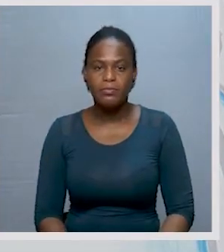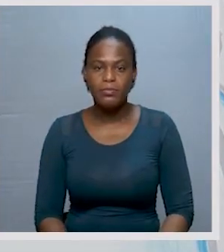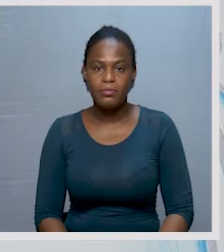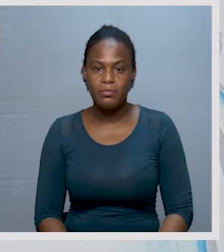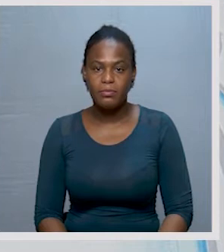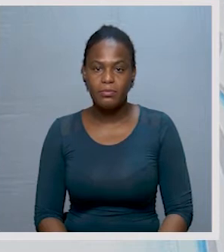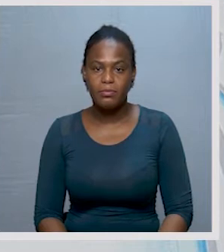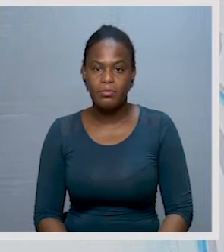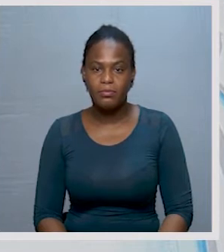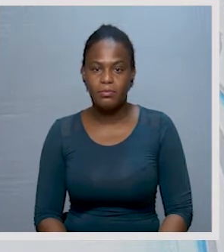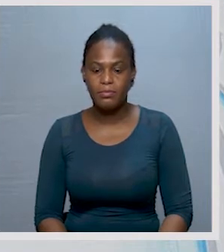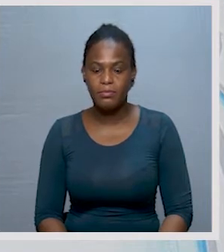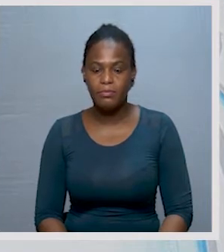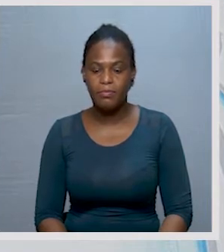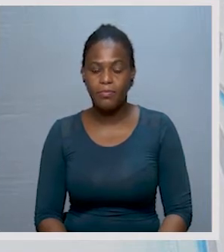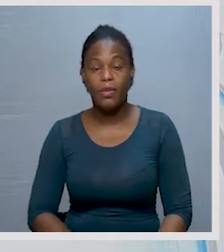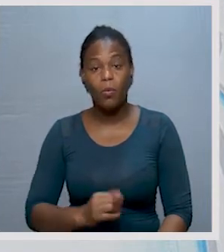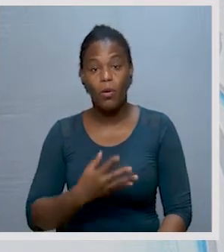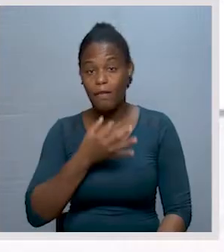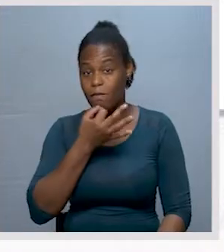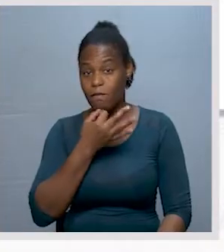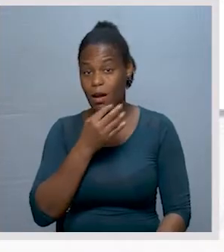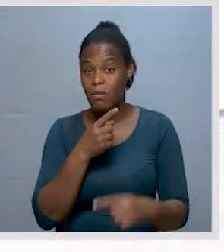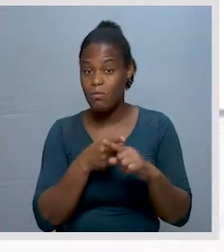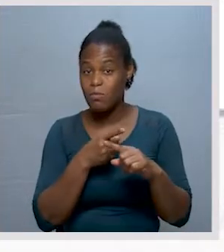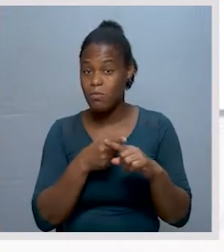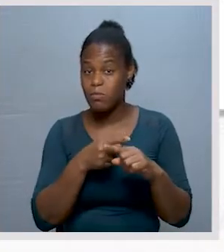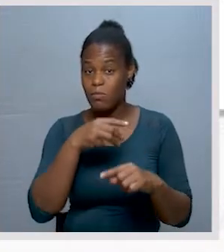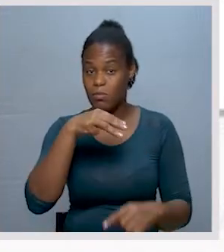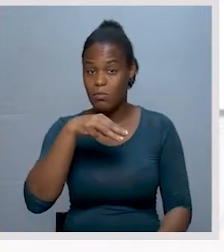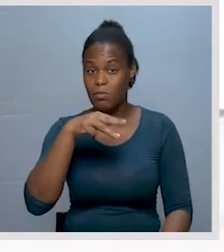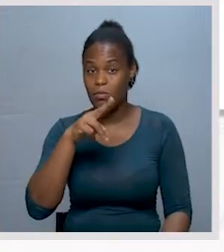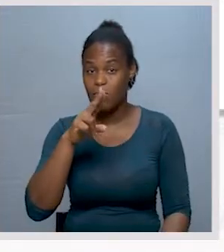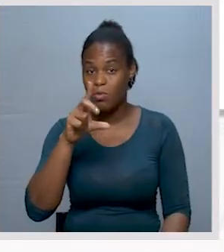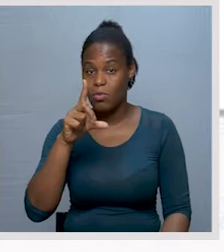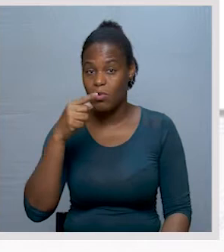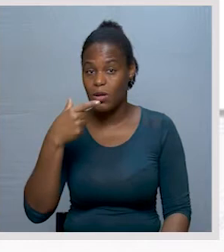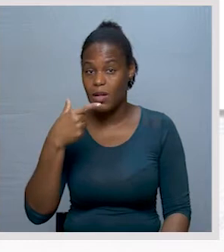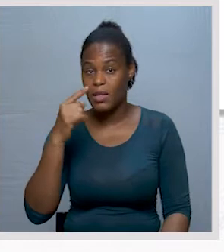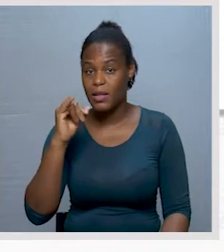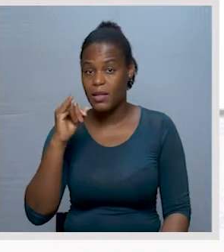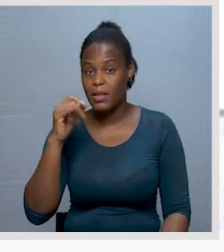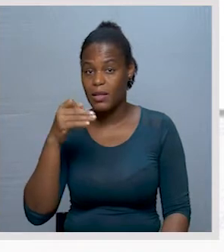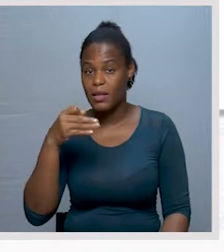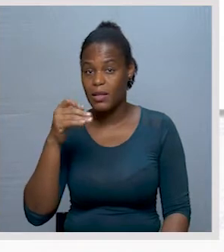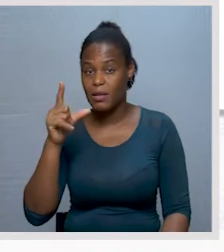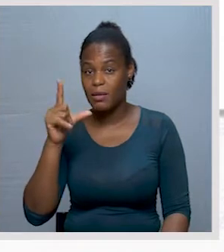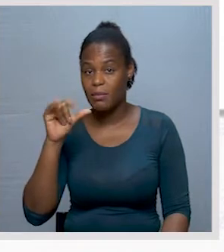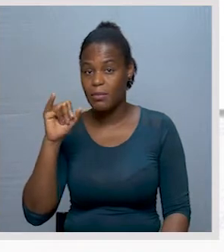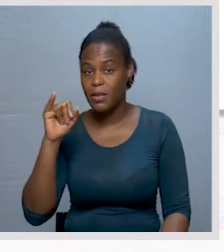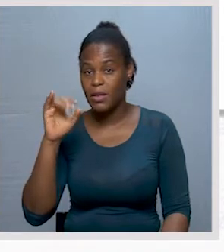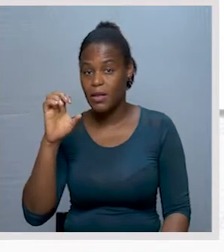E, quando se fala de multiplicação, estamos a falar de multiplicar, como a própria palavra diz,